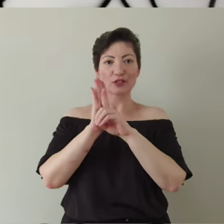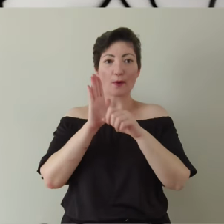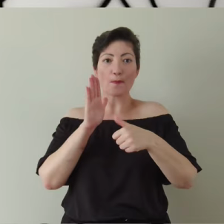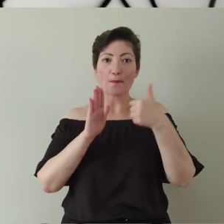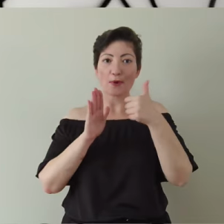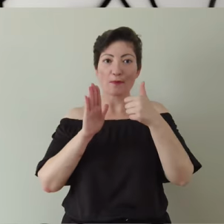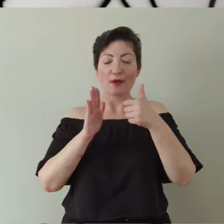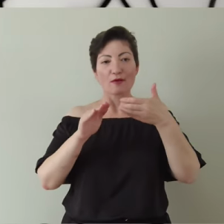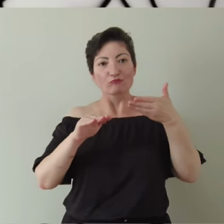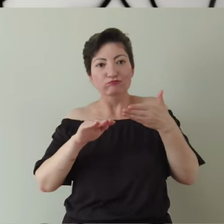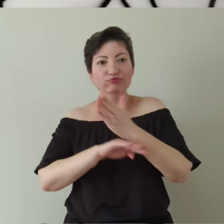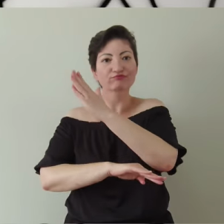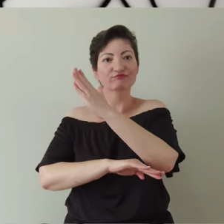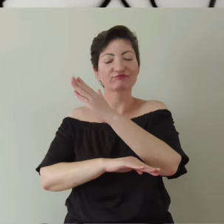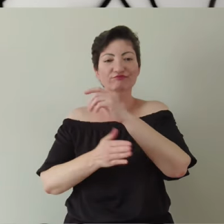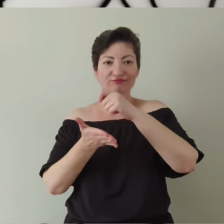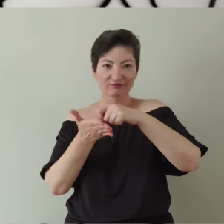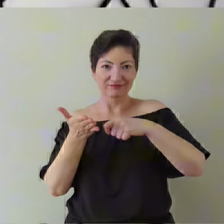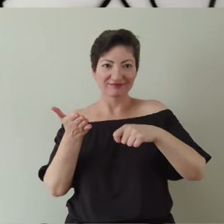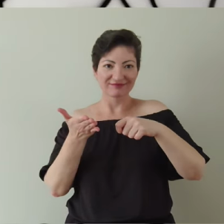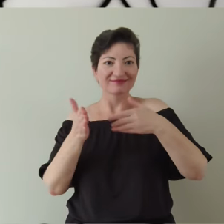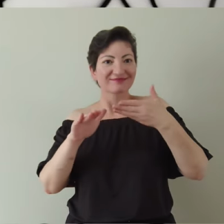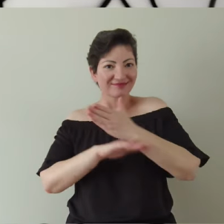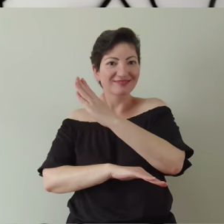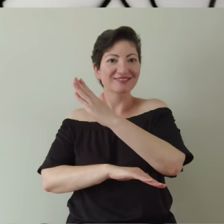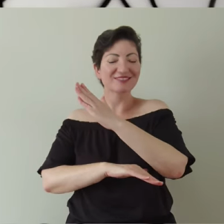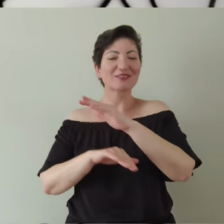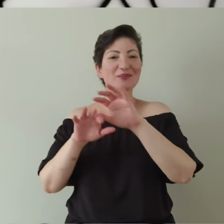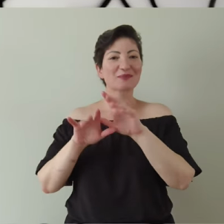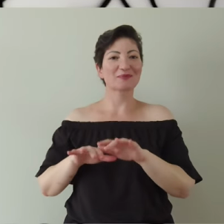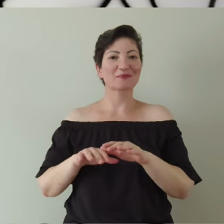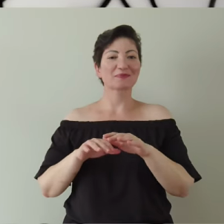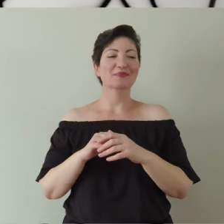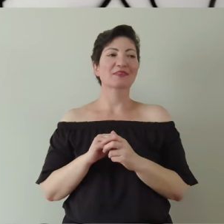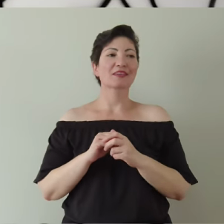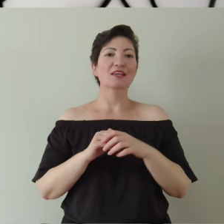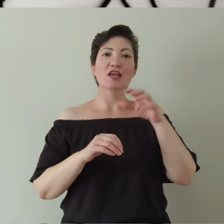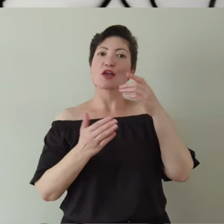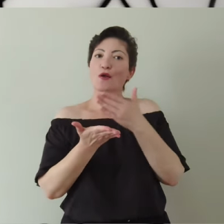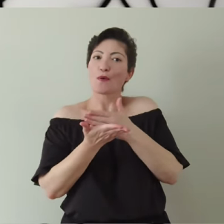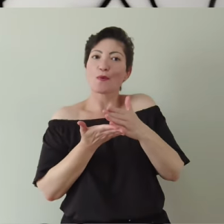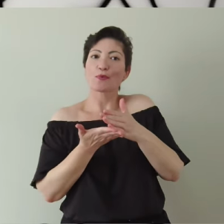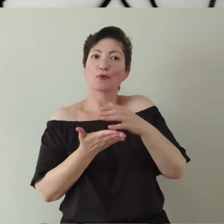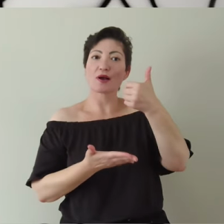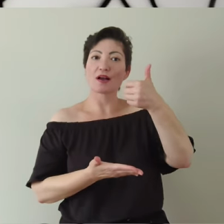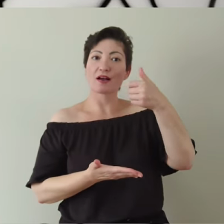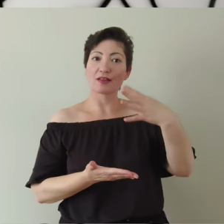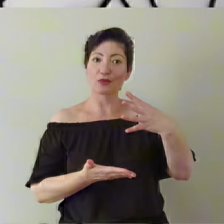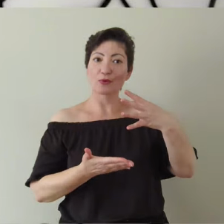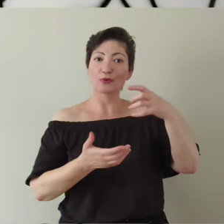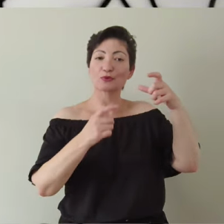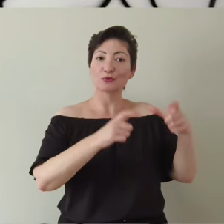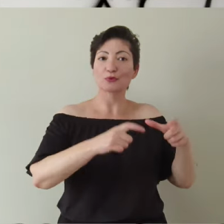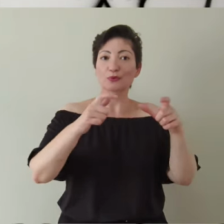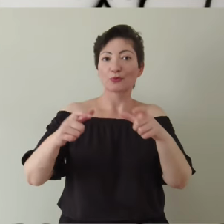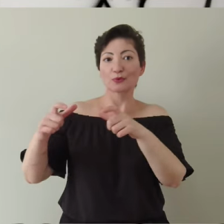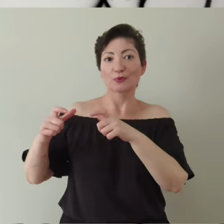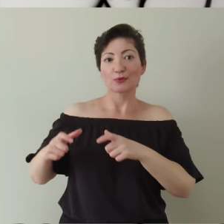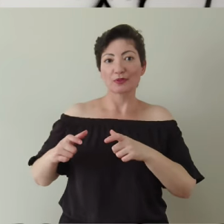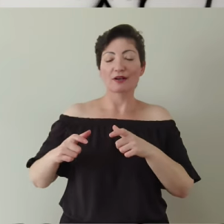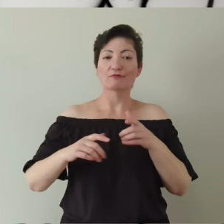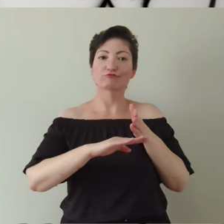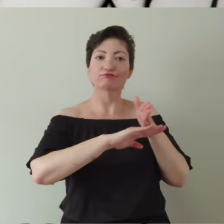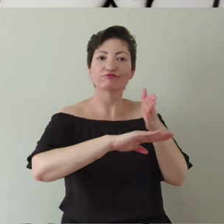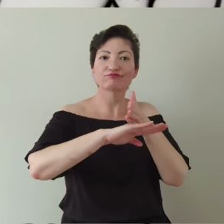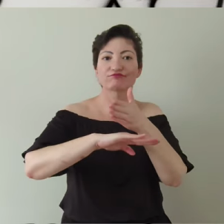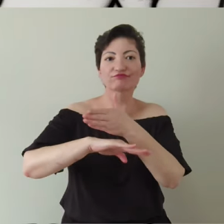Grossa, que foi do Fundo Municipal. Passamos, né? Circulamos por 14 instituições na época. Porque a gente, desde